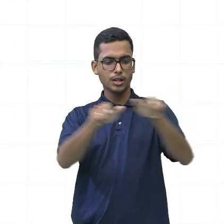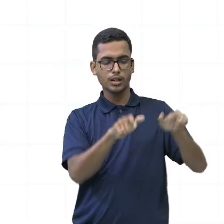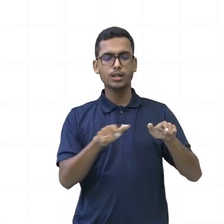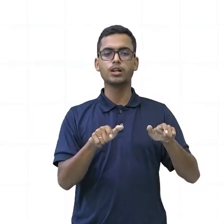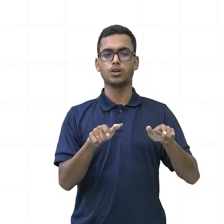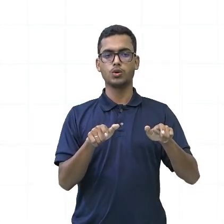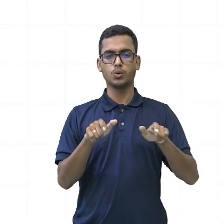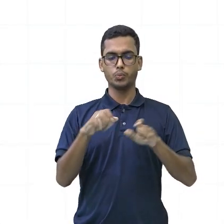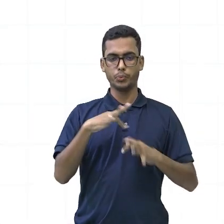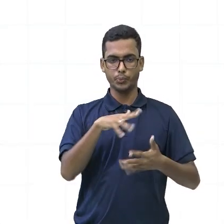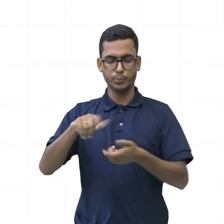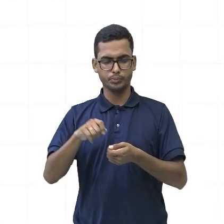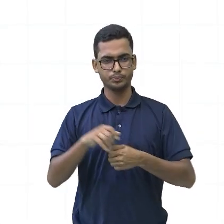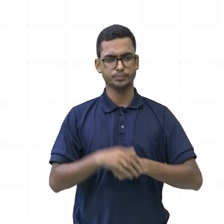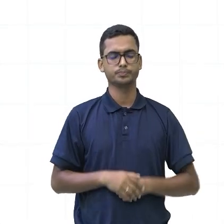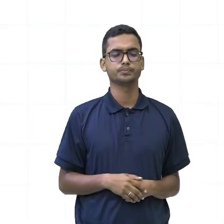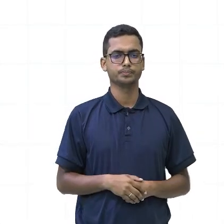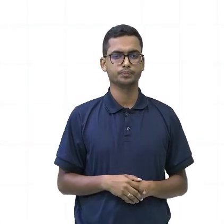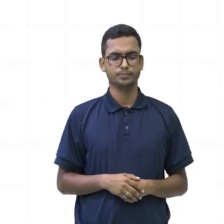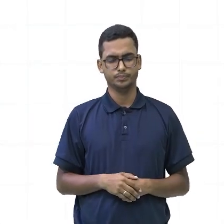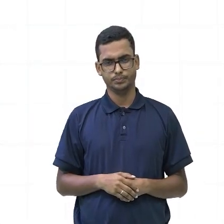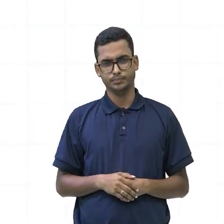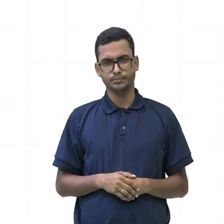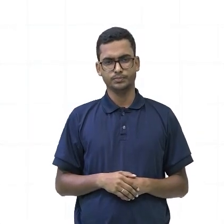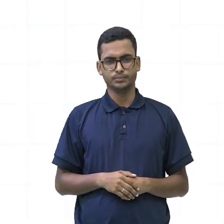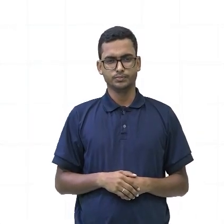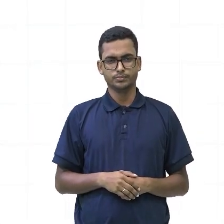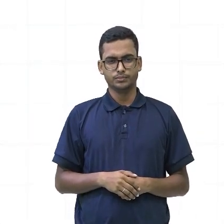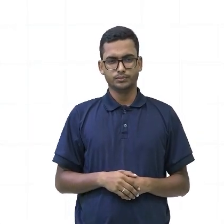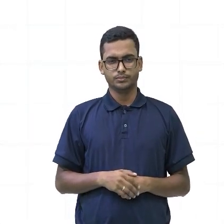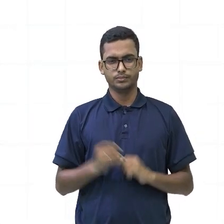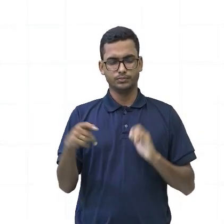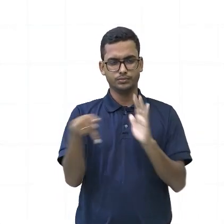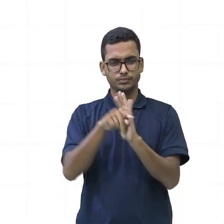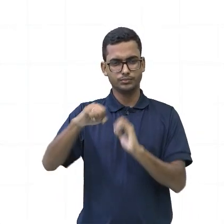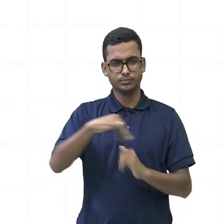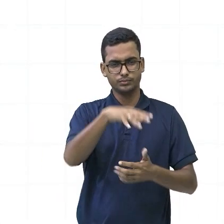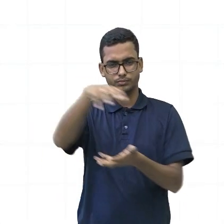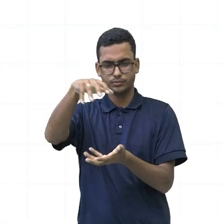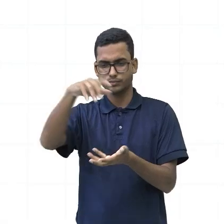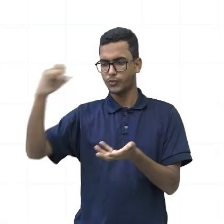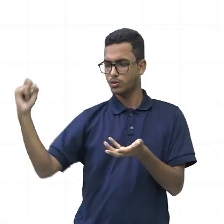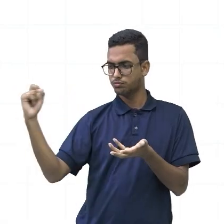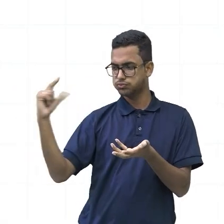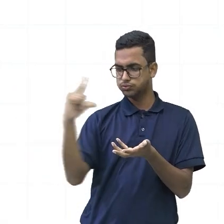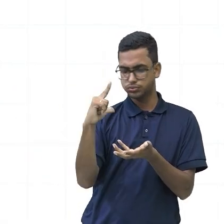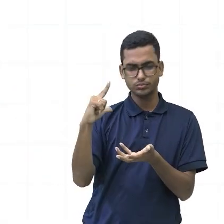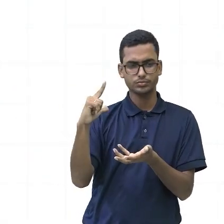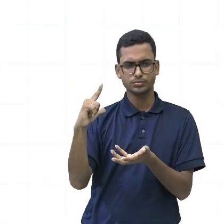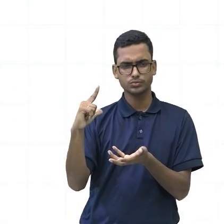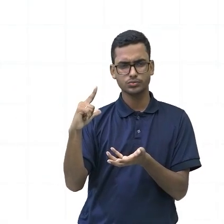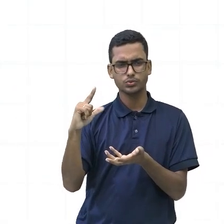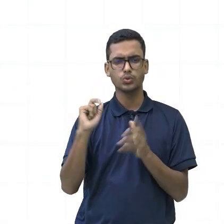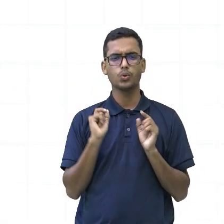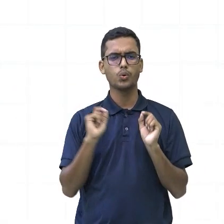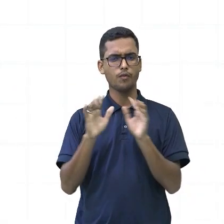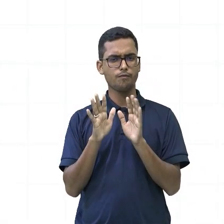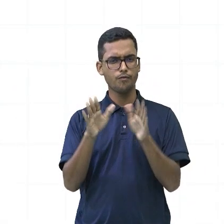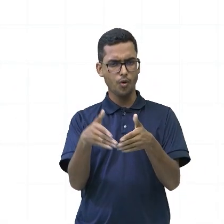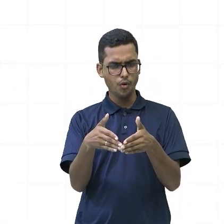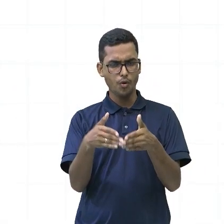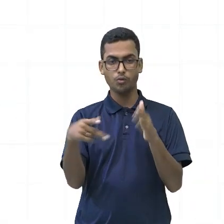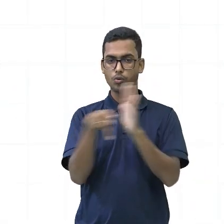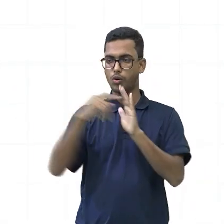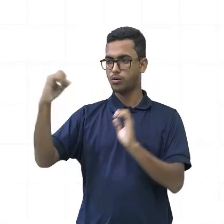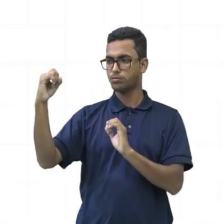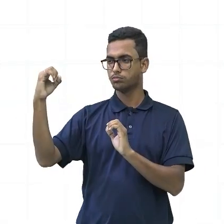Os raios solares incidem mais intensamente no hemisfério terrestre, voltado para o